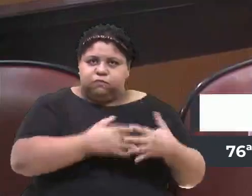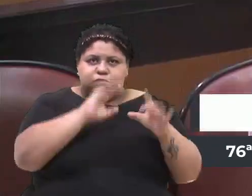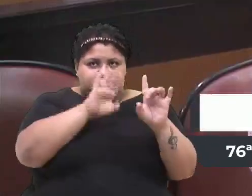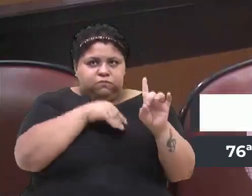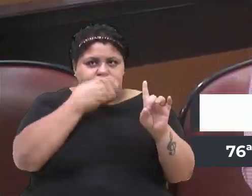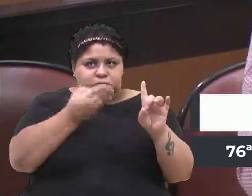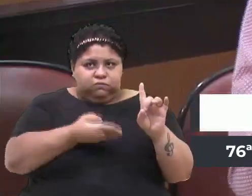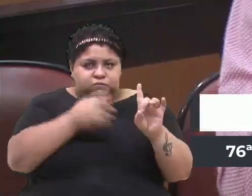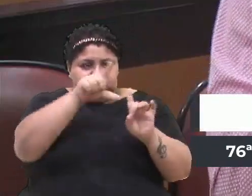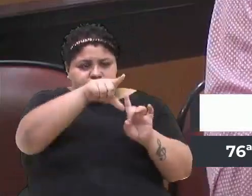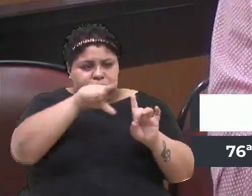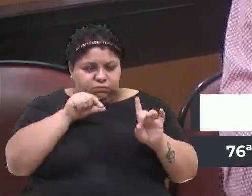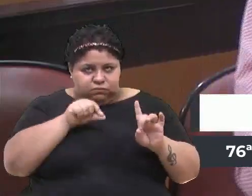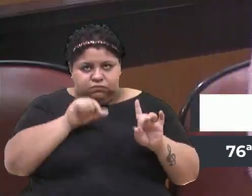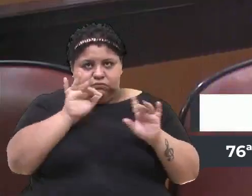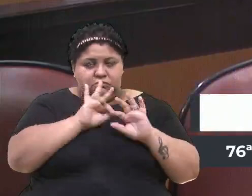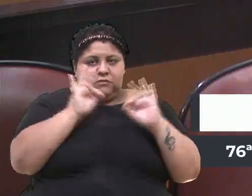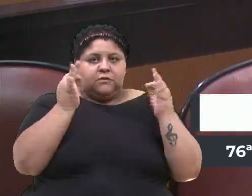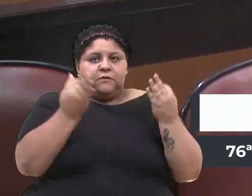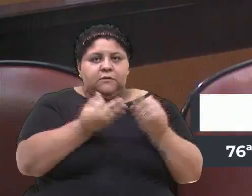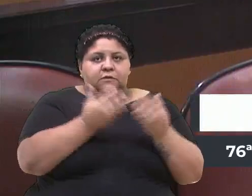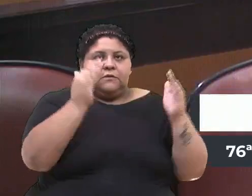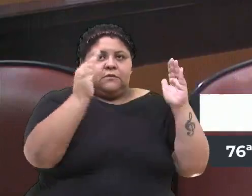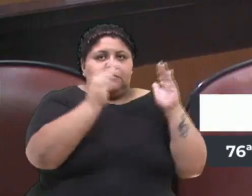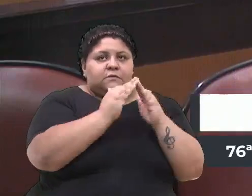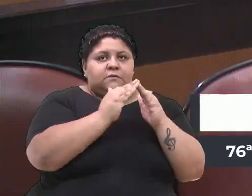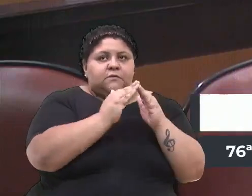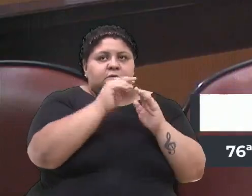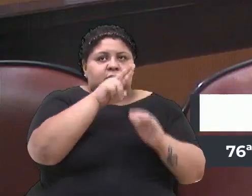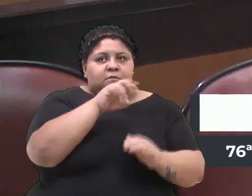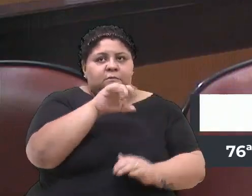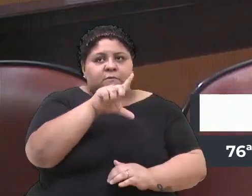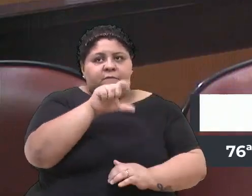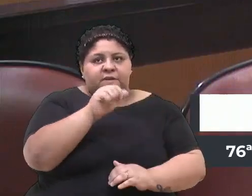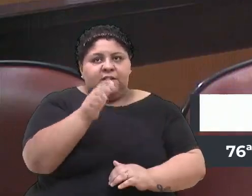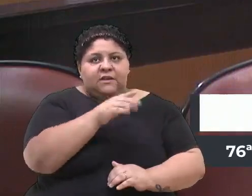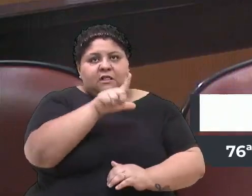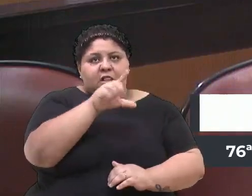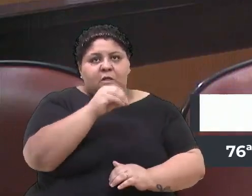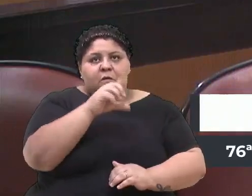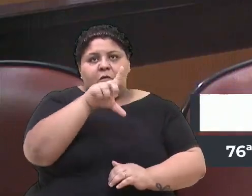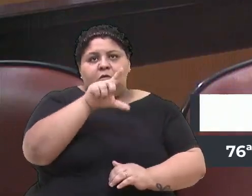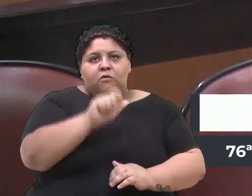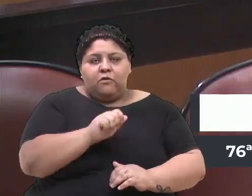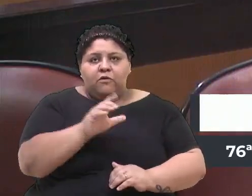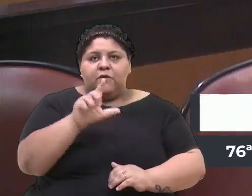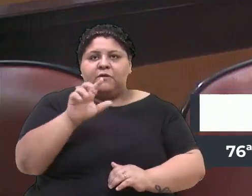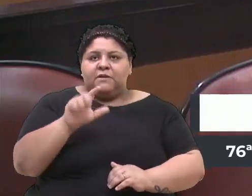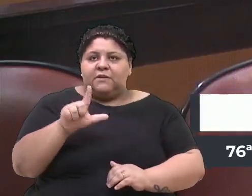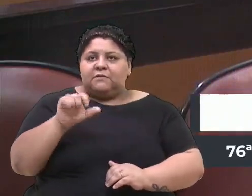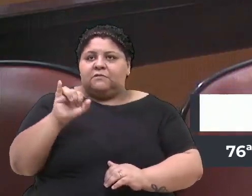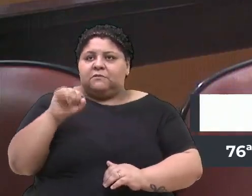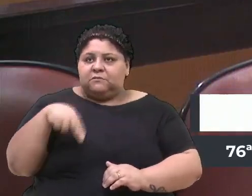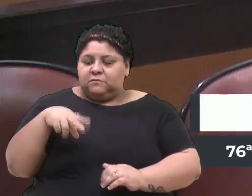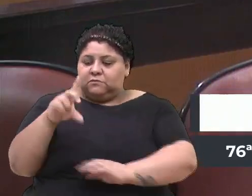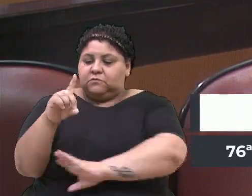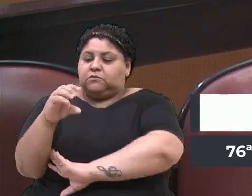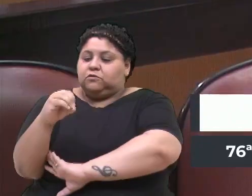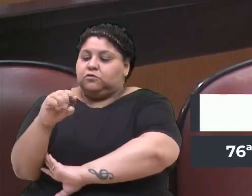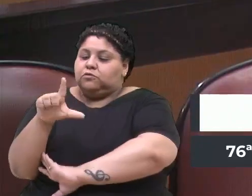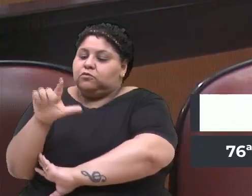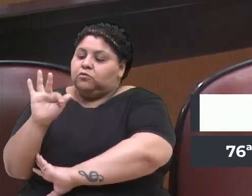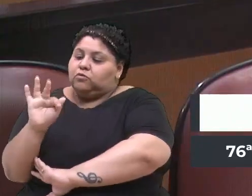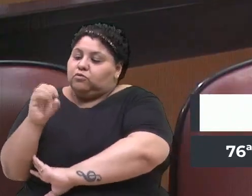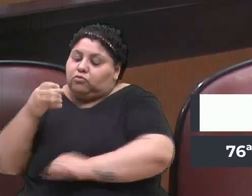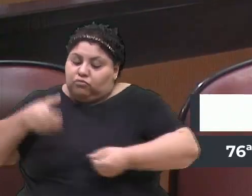homenageado escolhido por familiares e moradores da Vila Lola. Lindolfo Bonfim Goulart nasceu em 16